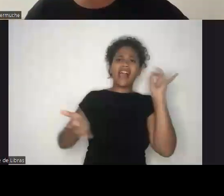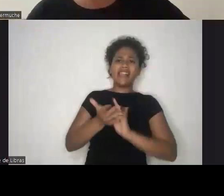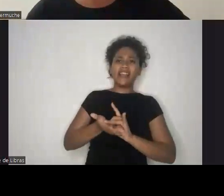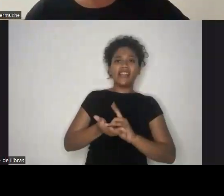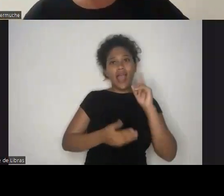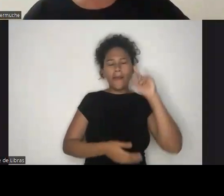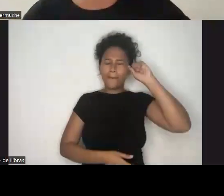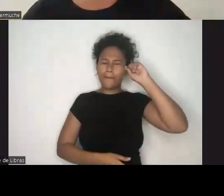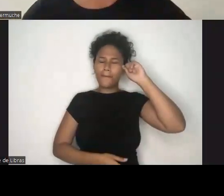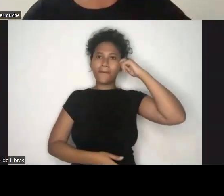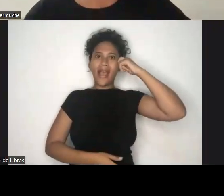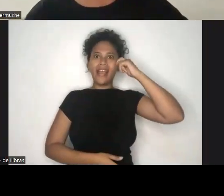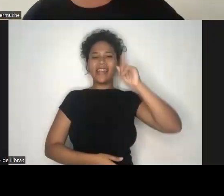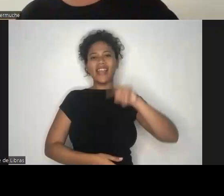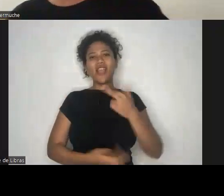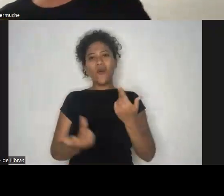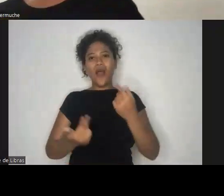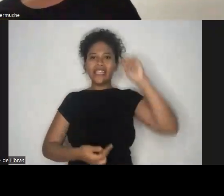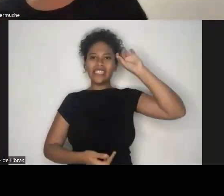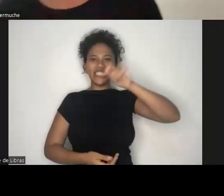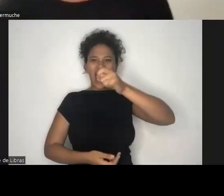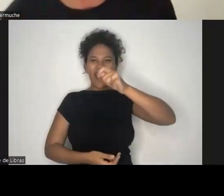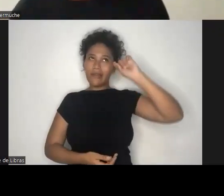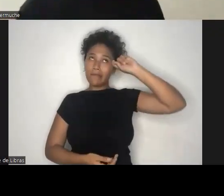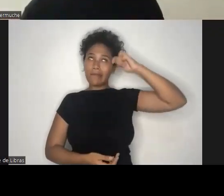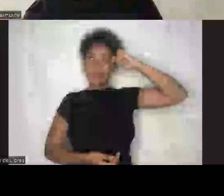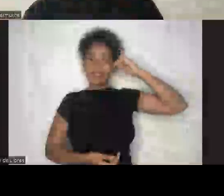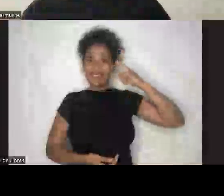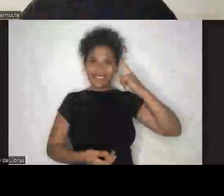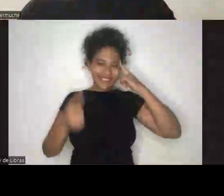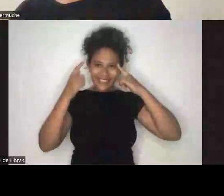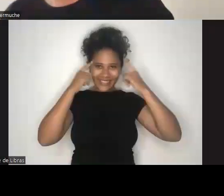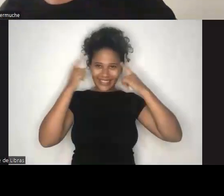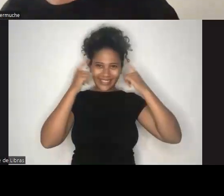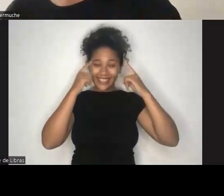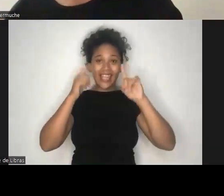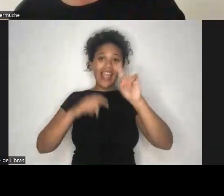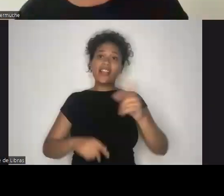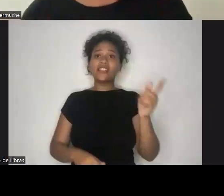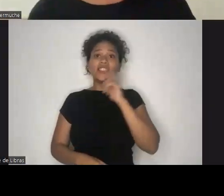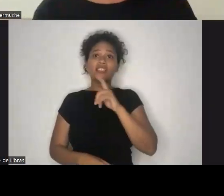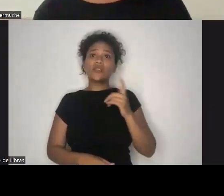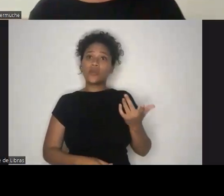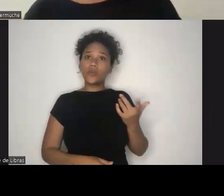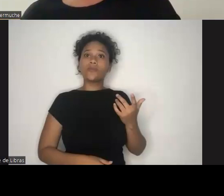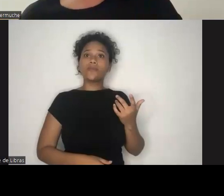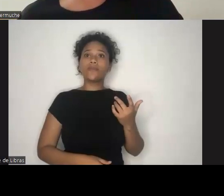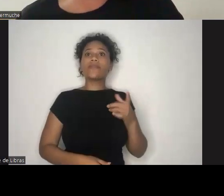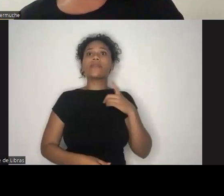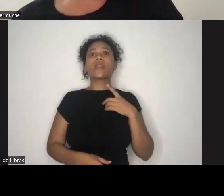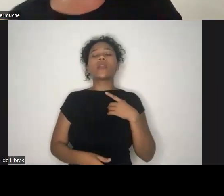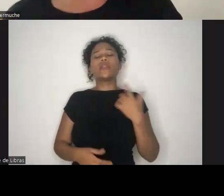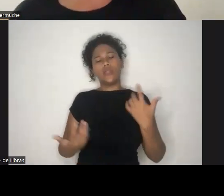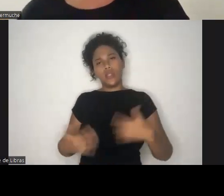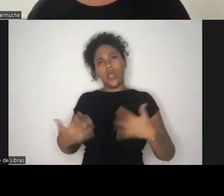é uma chavinha que eu vejo nesses resultados que a gente tem que a gente conquistou essa chave através de muito drama